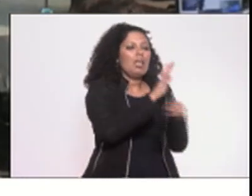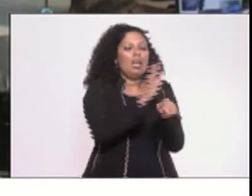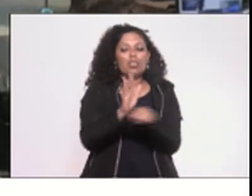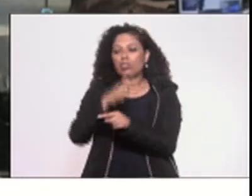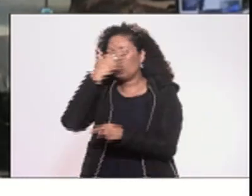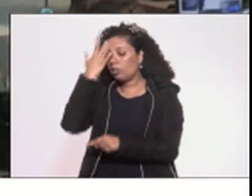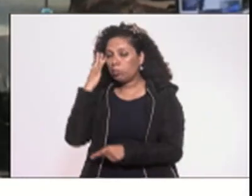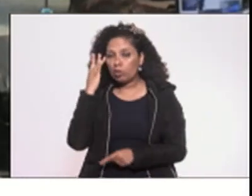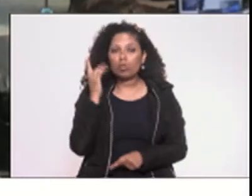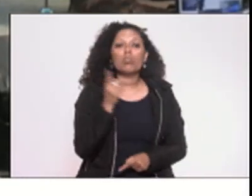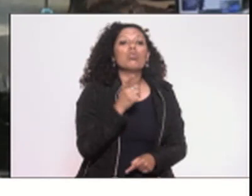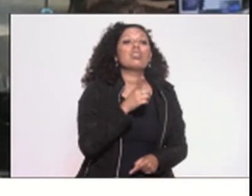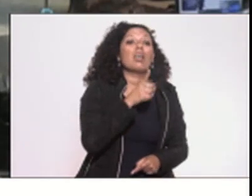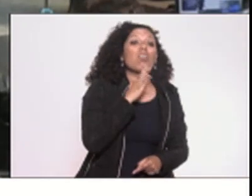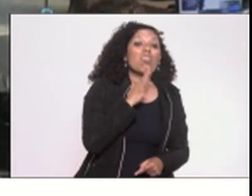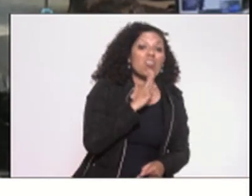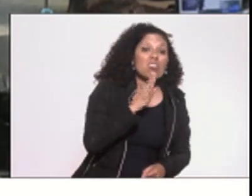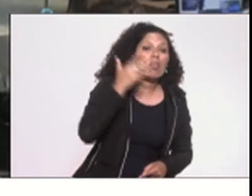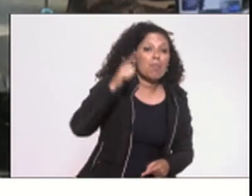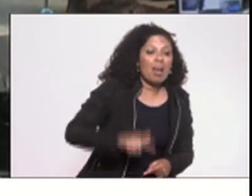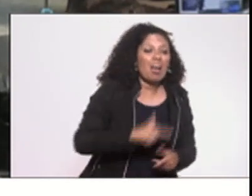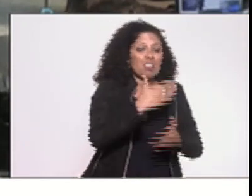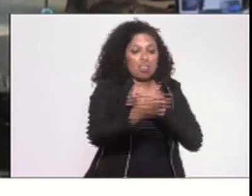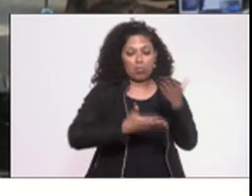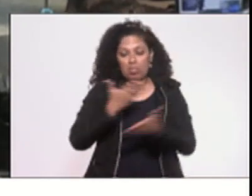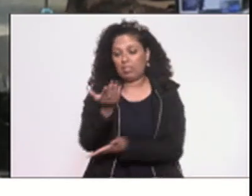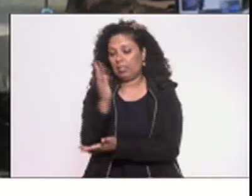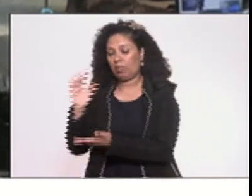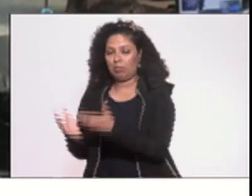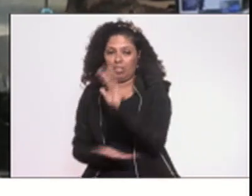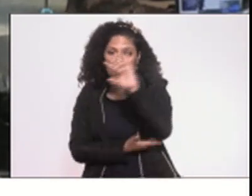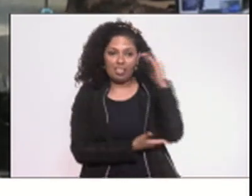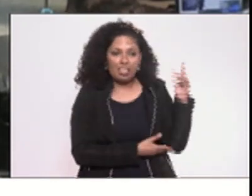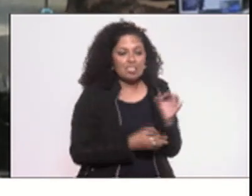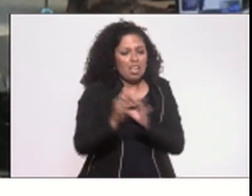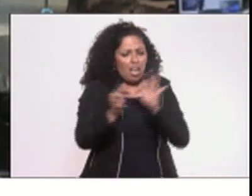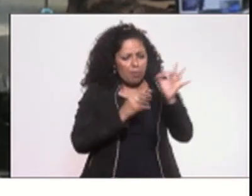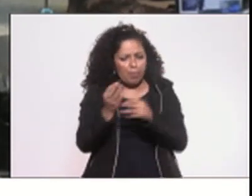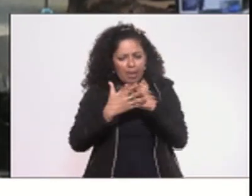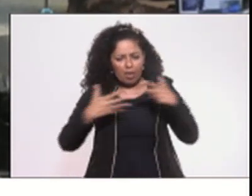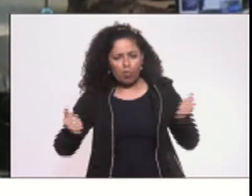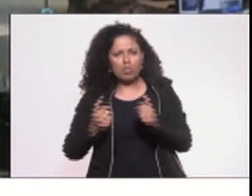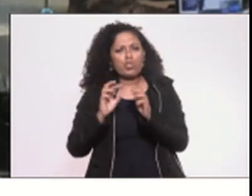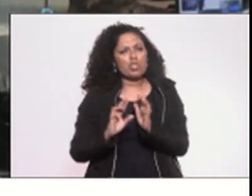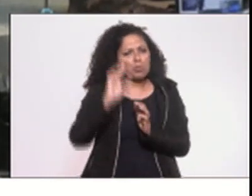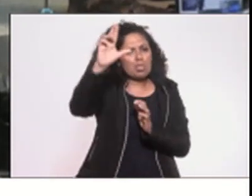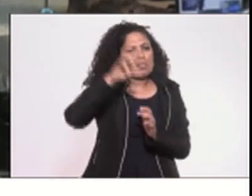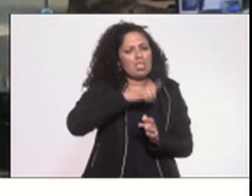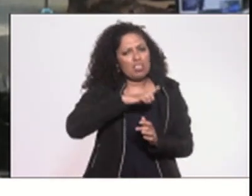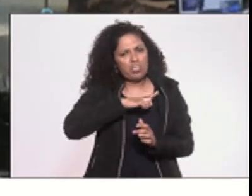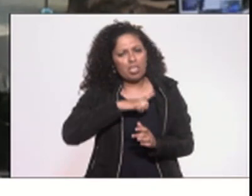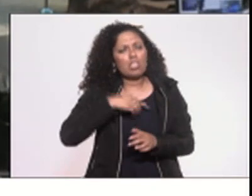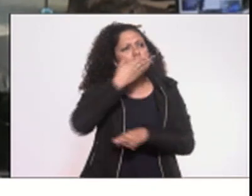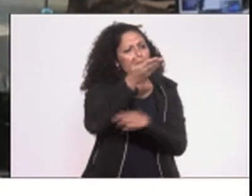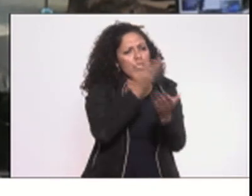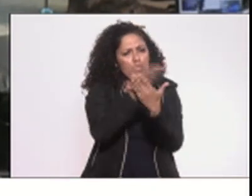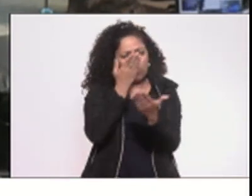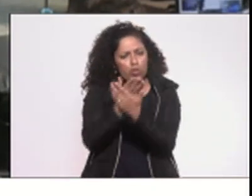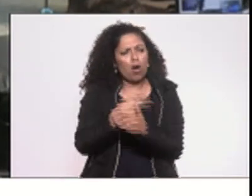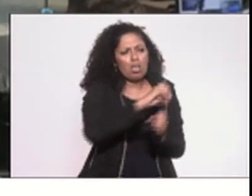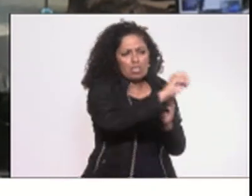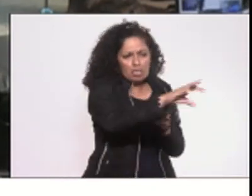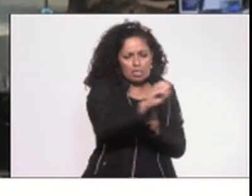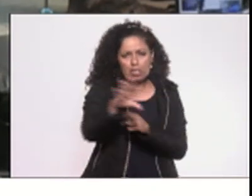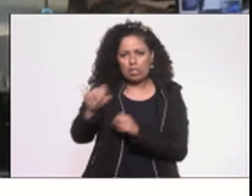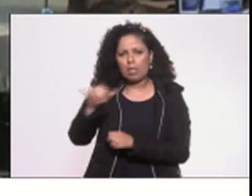o desejo de cada vez mais preservar o ambiente e produzir de forma responsável. Nós vamos nas escolas, aqui,